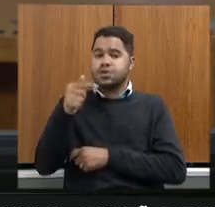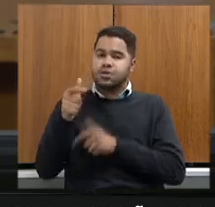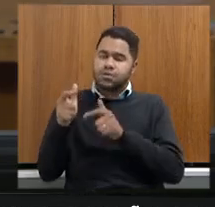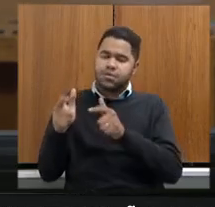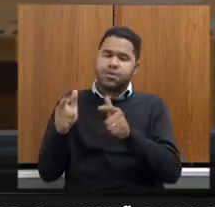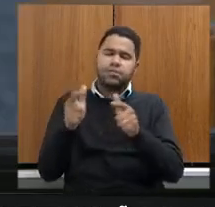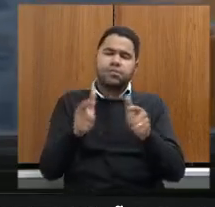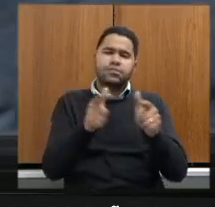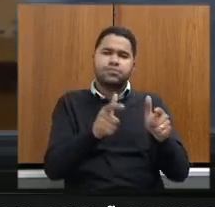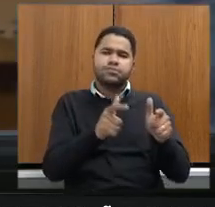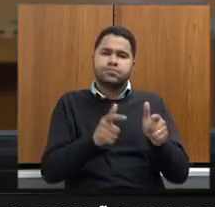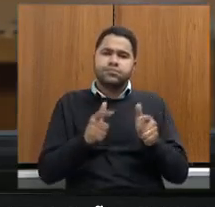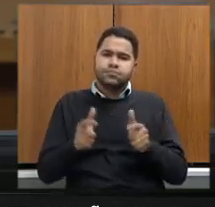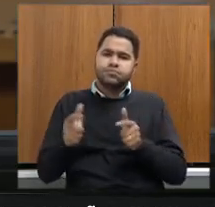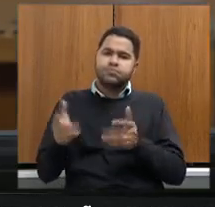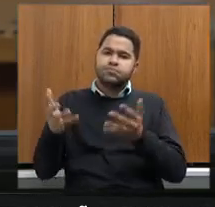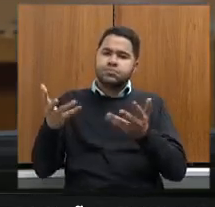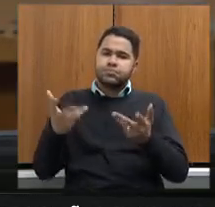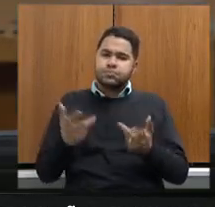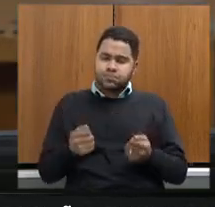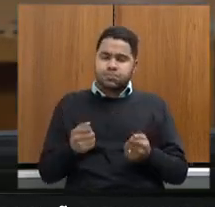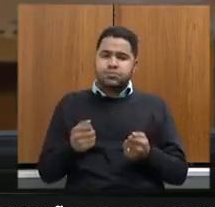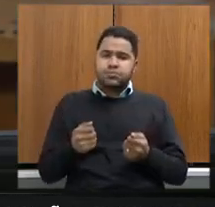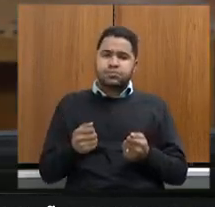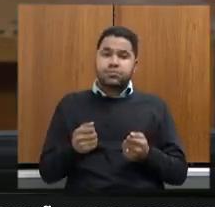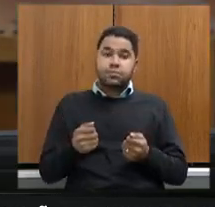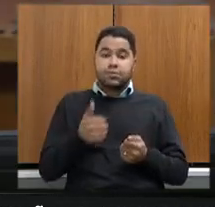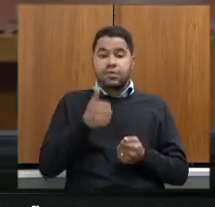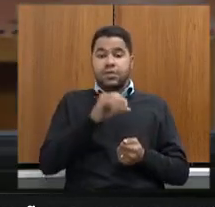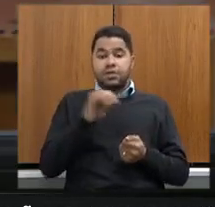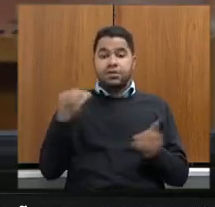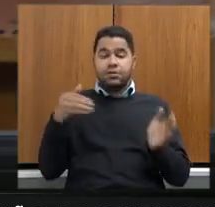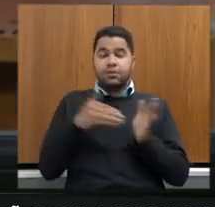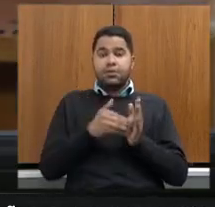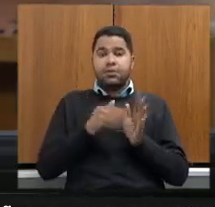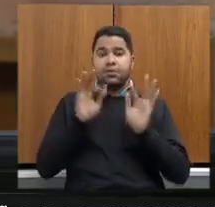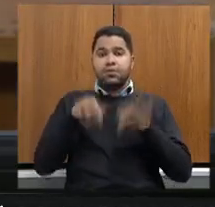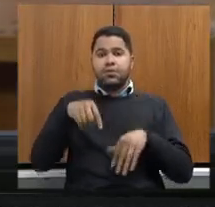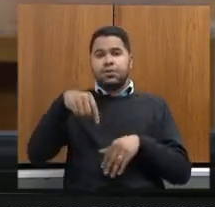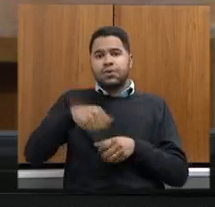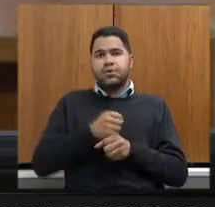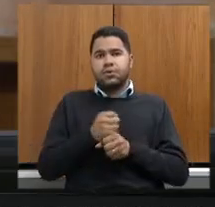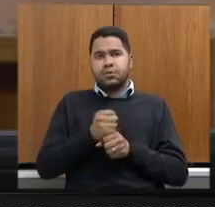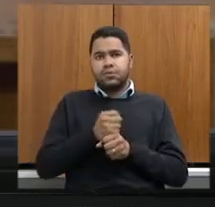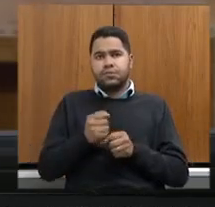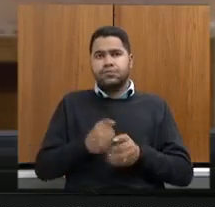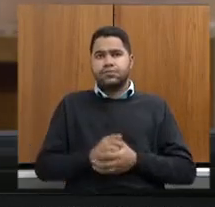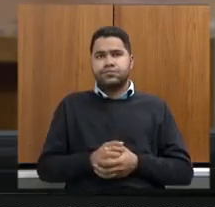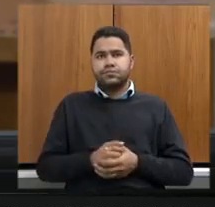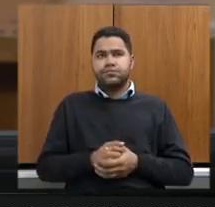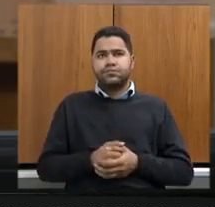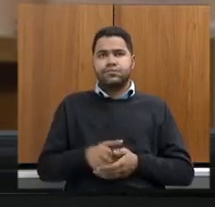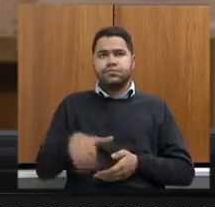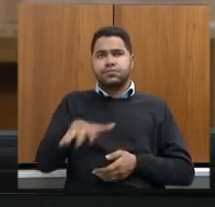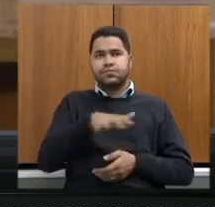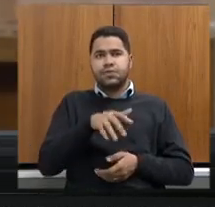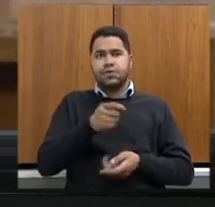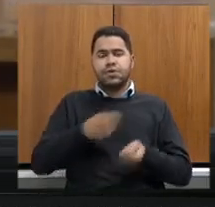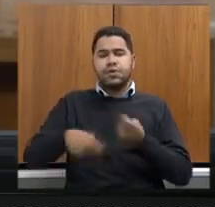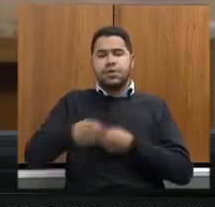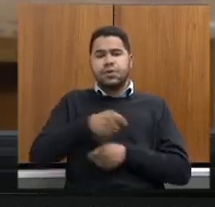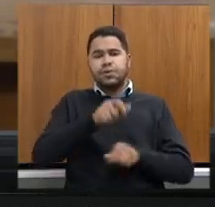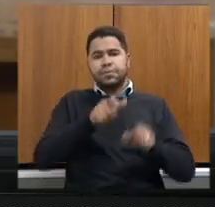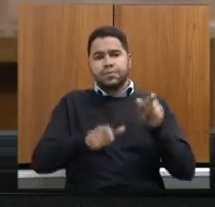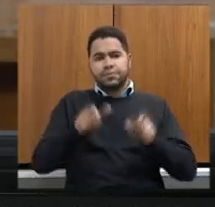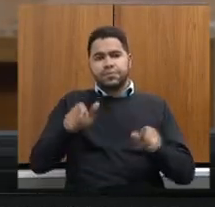localidades é a serem atendidas sem até o final deste ano que passa e na área de gestão de pessoas